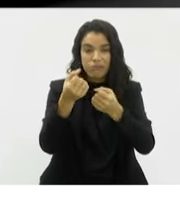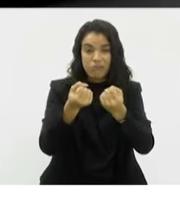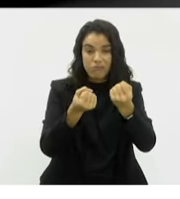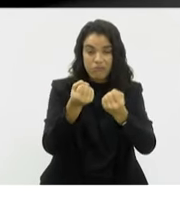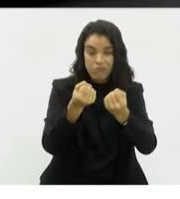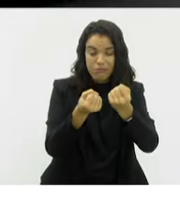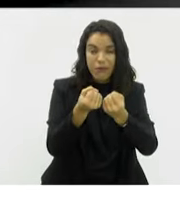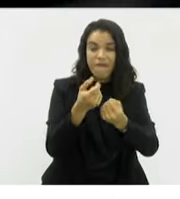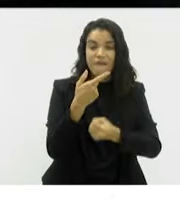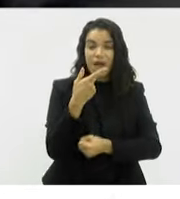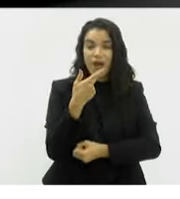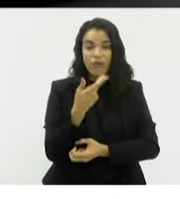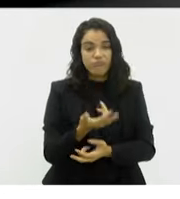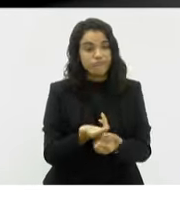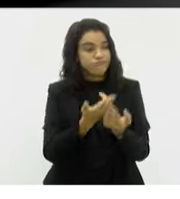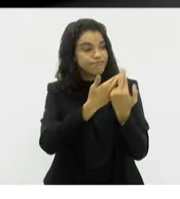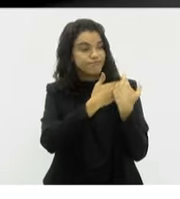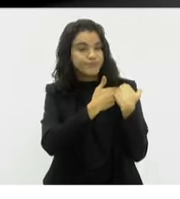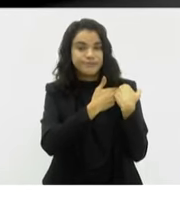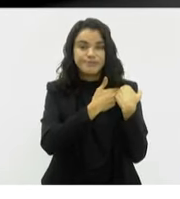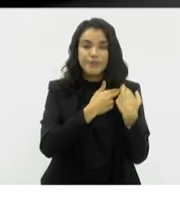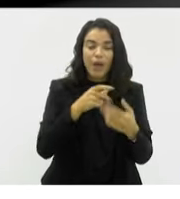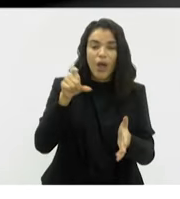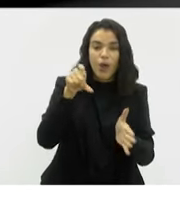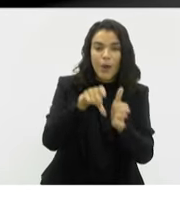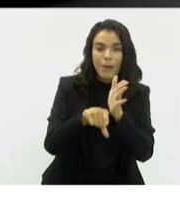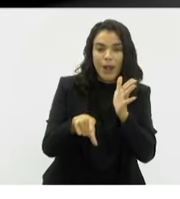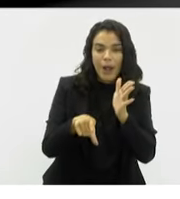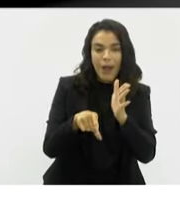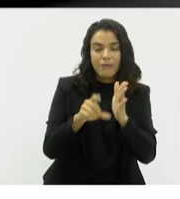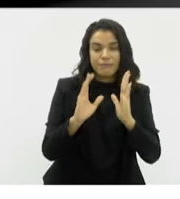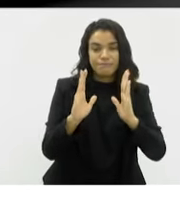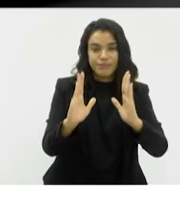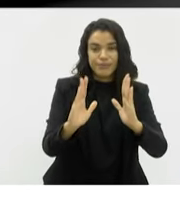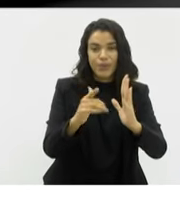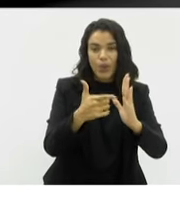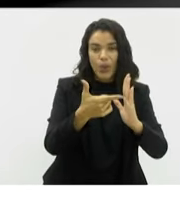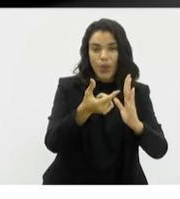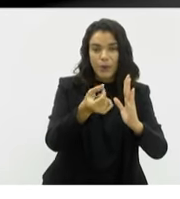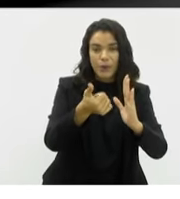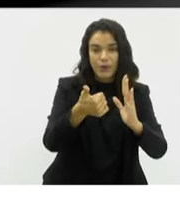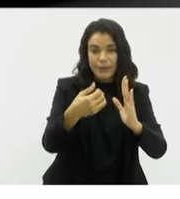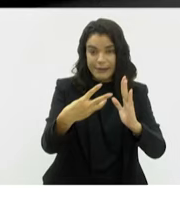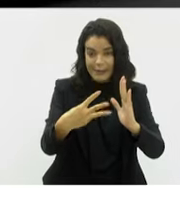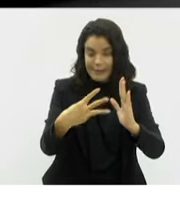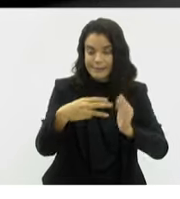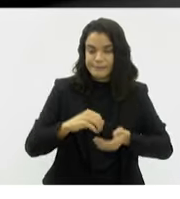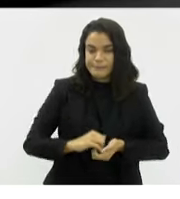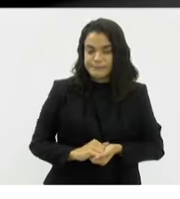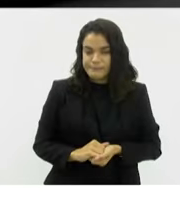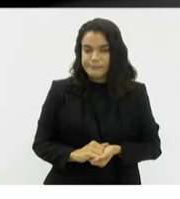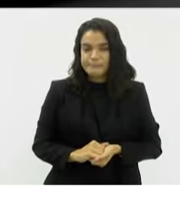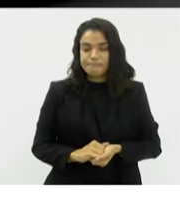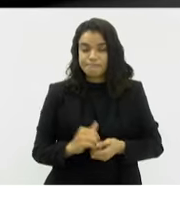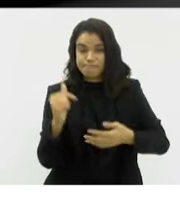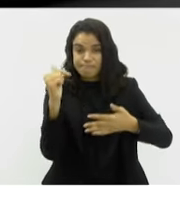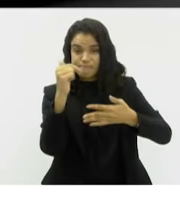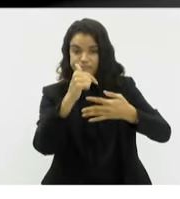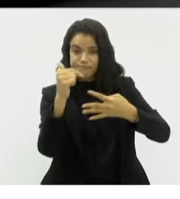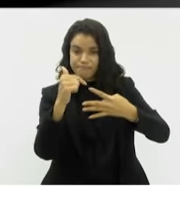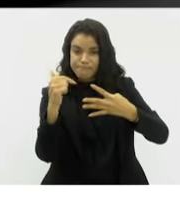autodeclarou competente para cobrar até 2013. E um dos pontos que damos